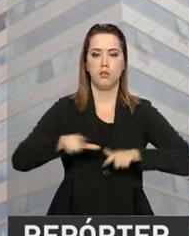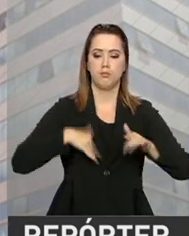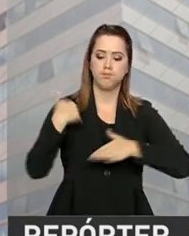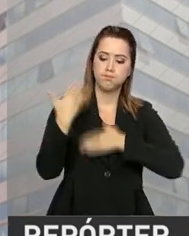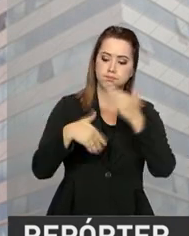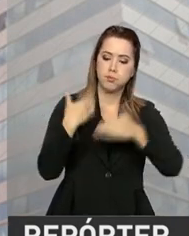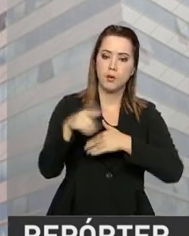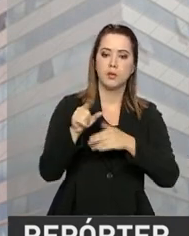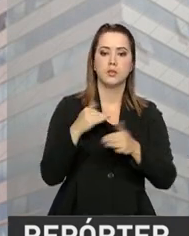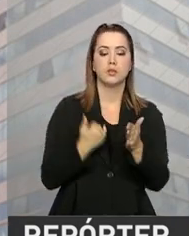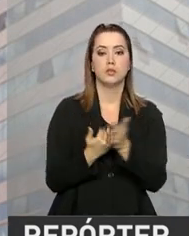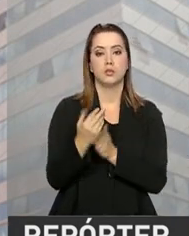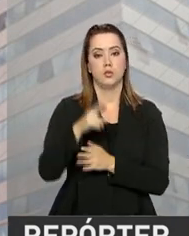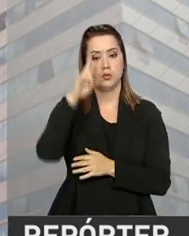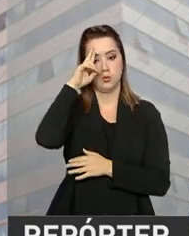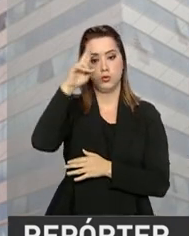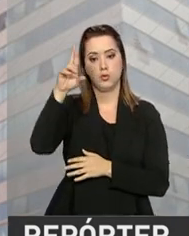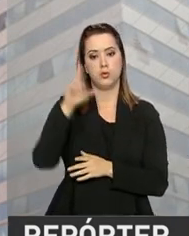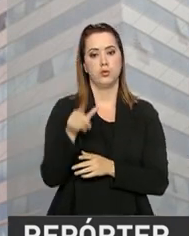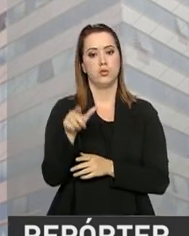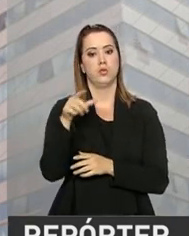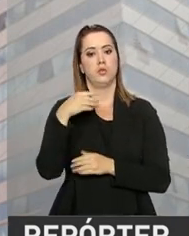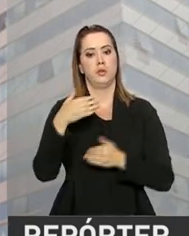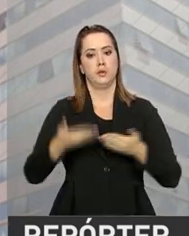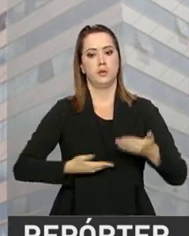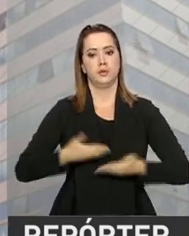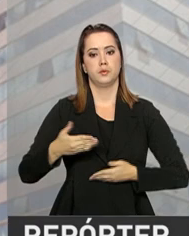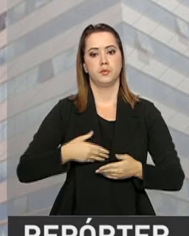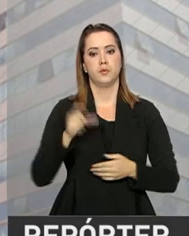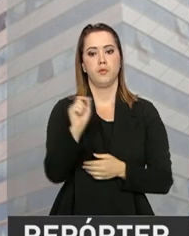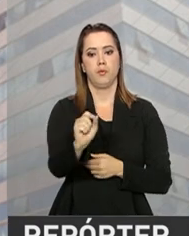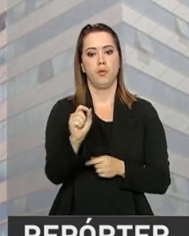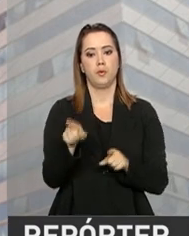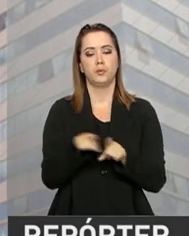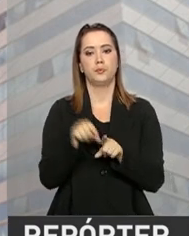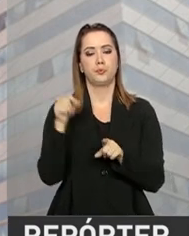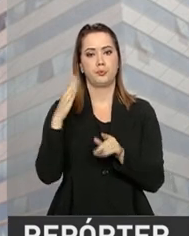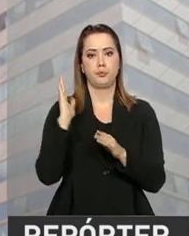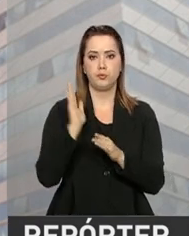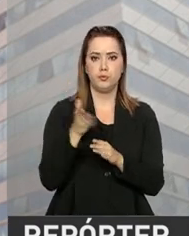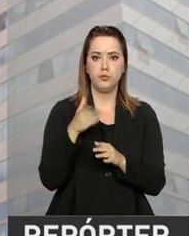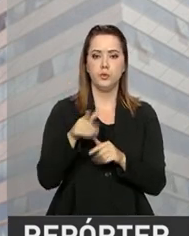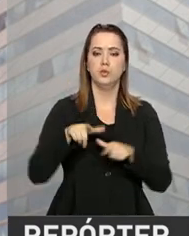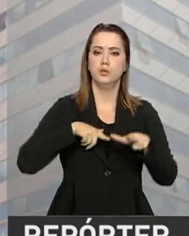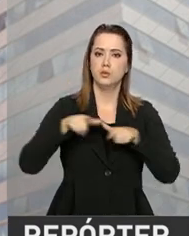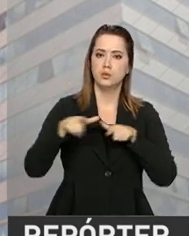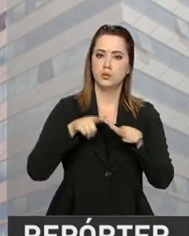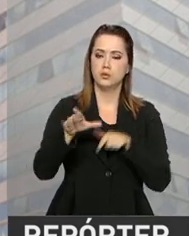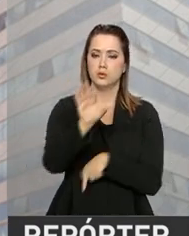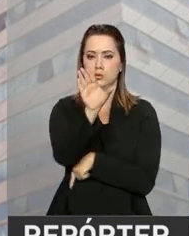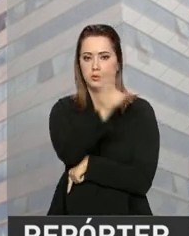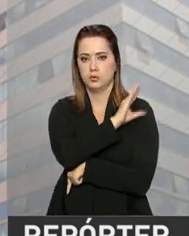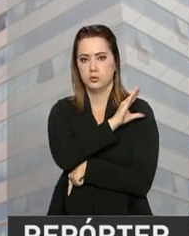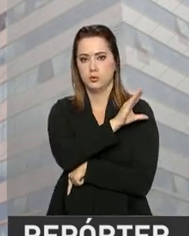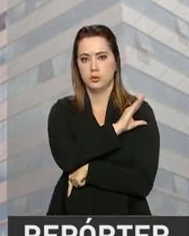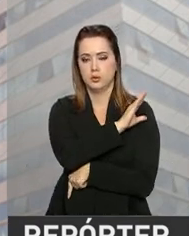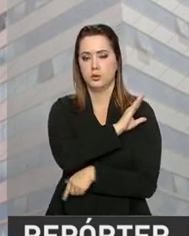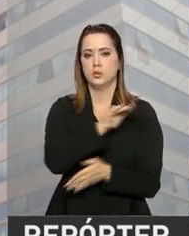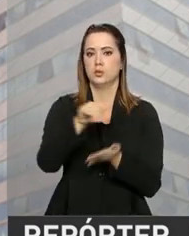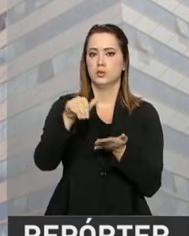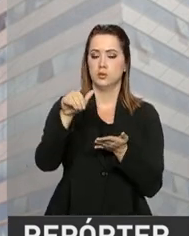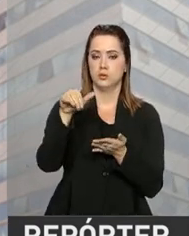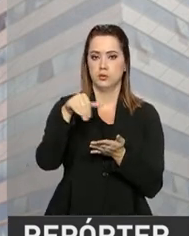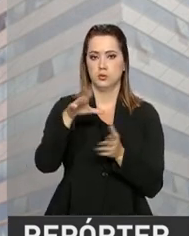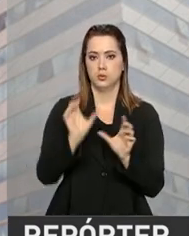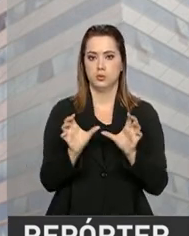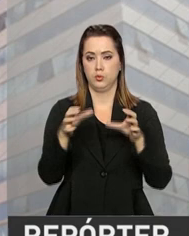chefiava desde 2003 a Secretaria-Geral de Contencioso. Também já ocupou os cargos de coordenadora-geral do gabinete do advogado-geral da